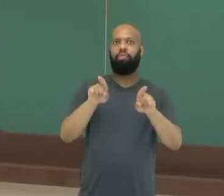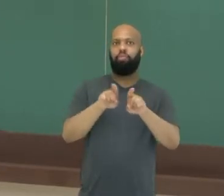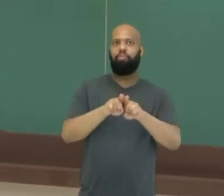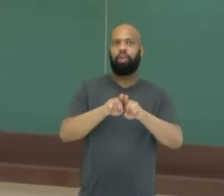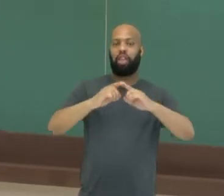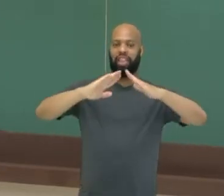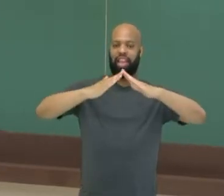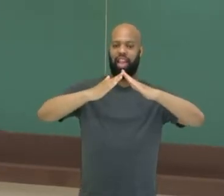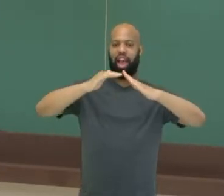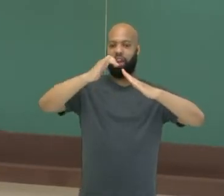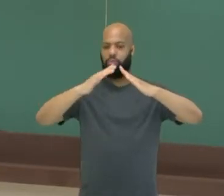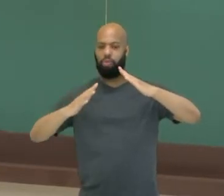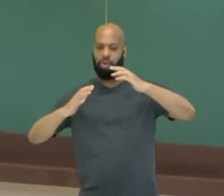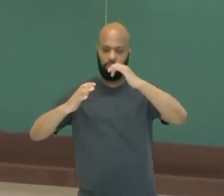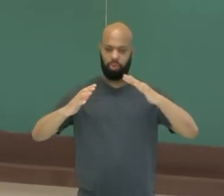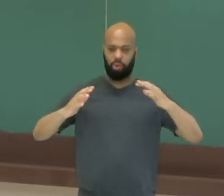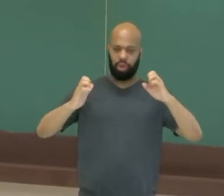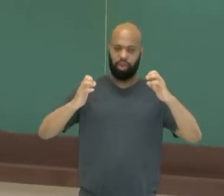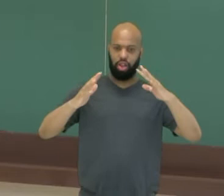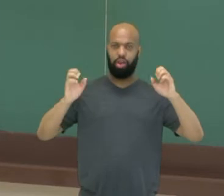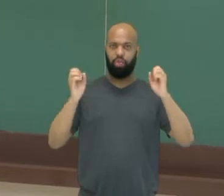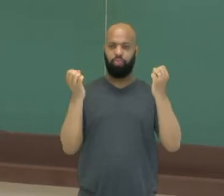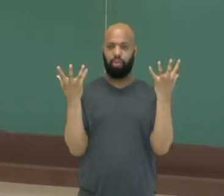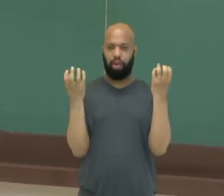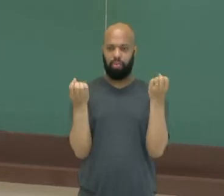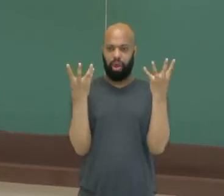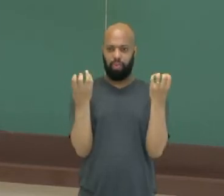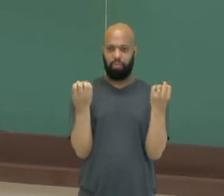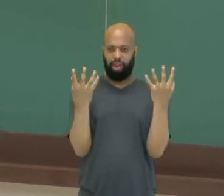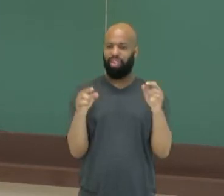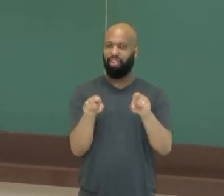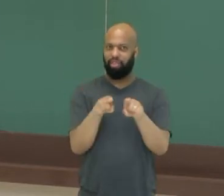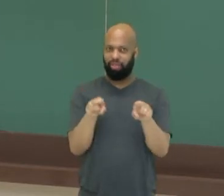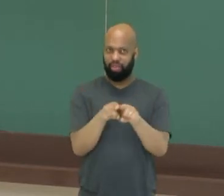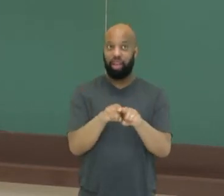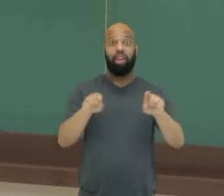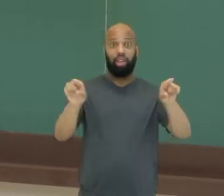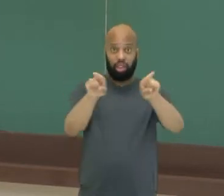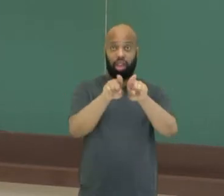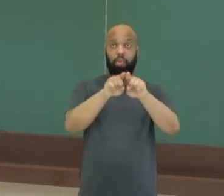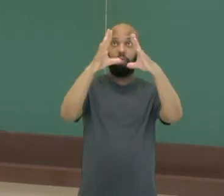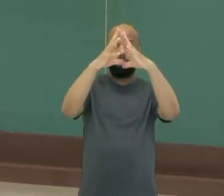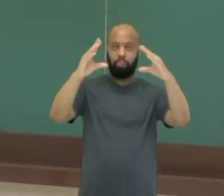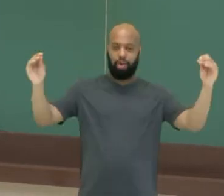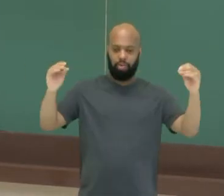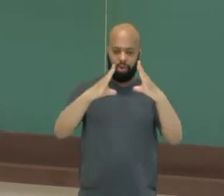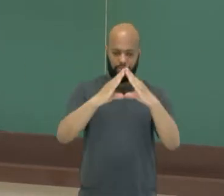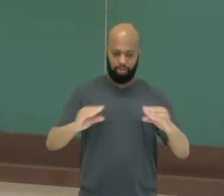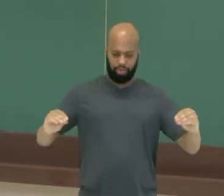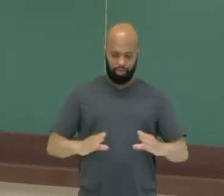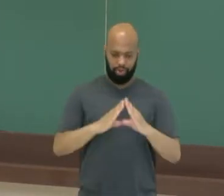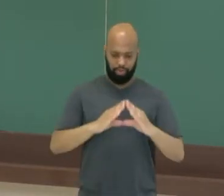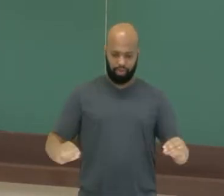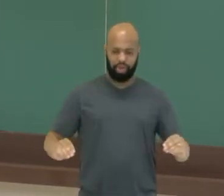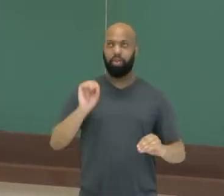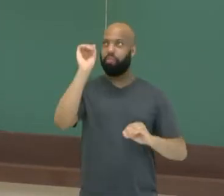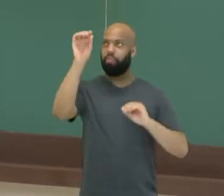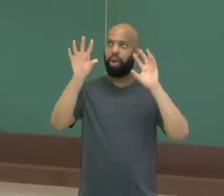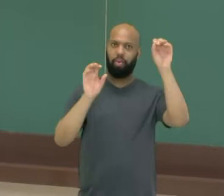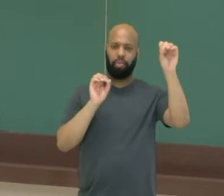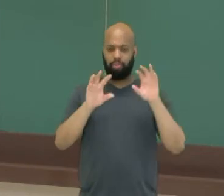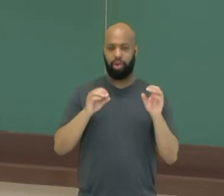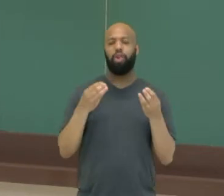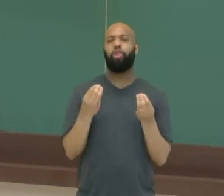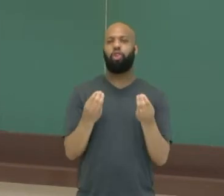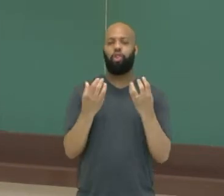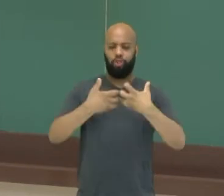Natal? O que isso tem a ver com a nossa aula? Como funciona esse sistema de pisca-pisca dessas